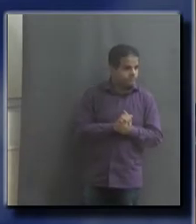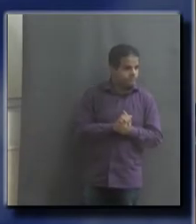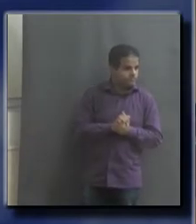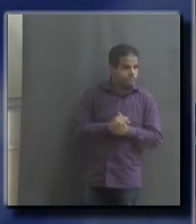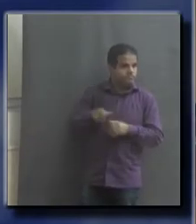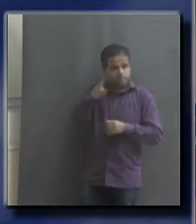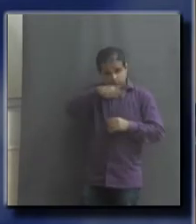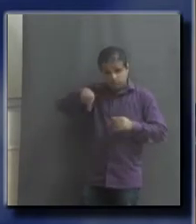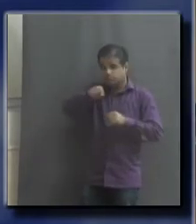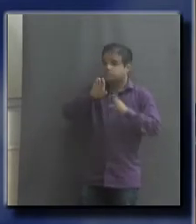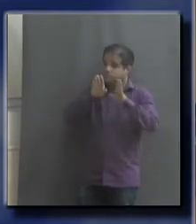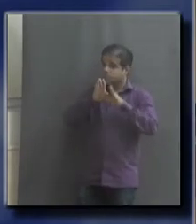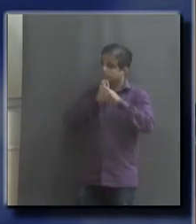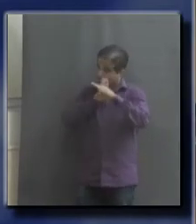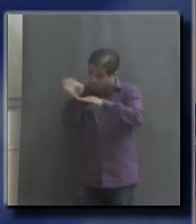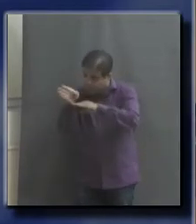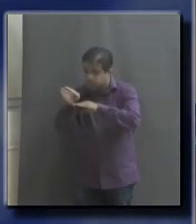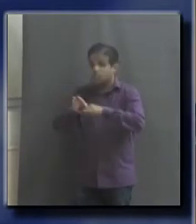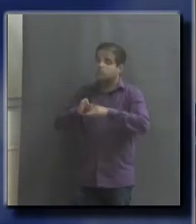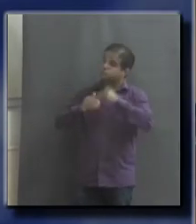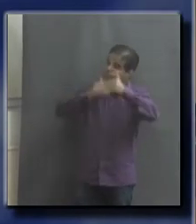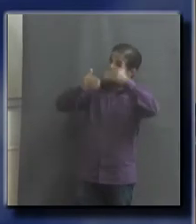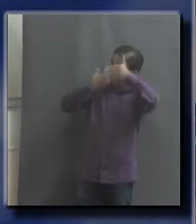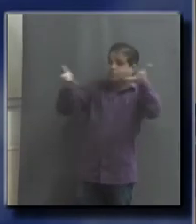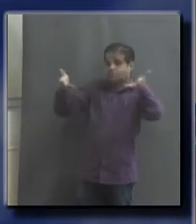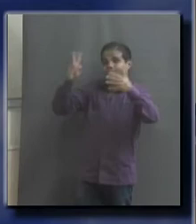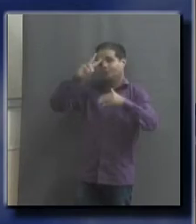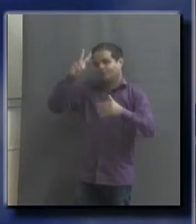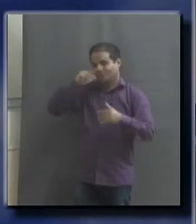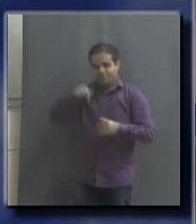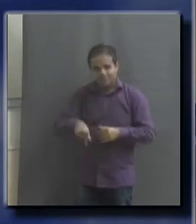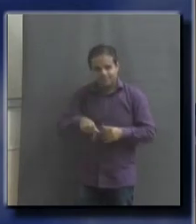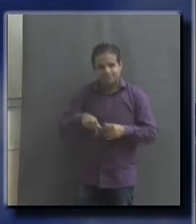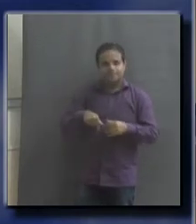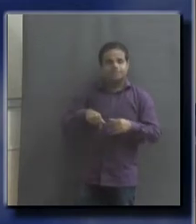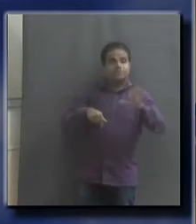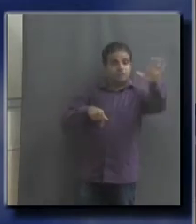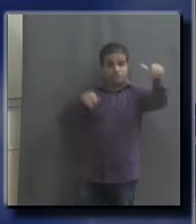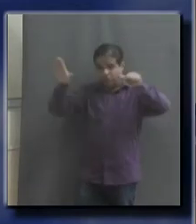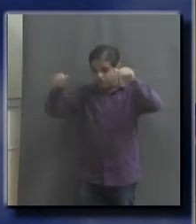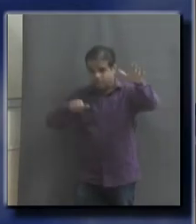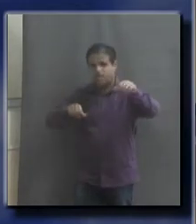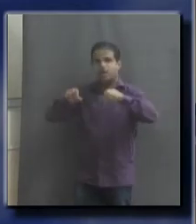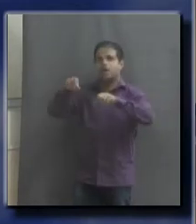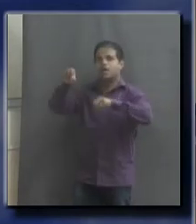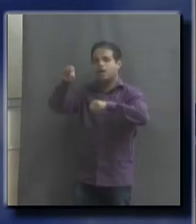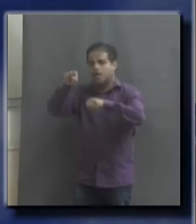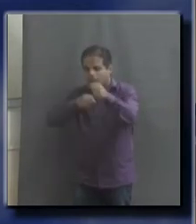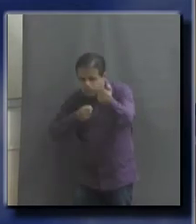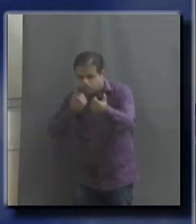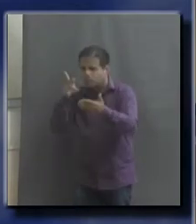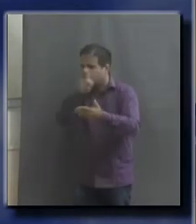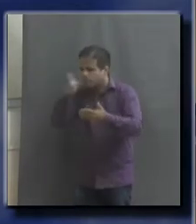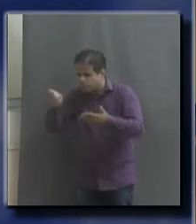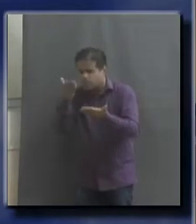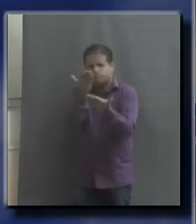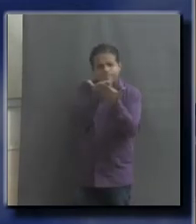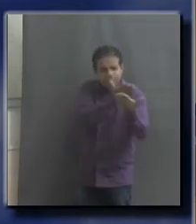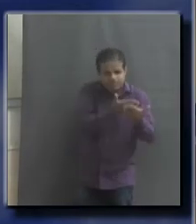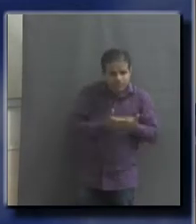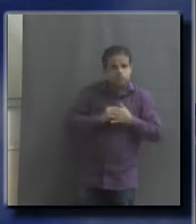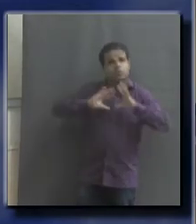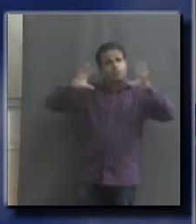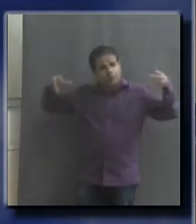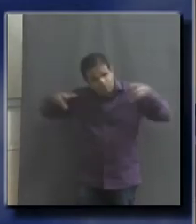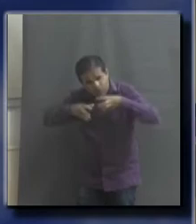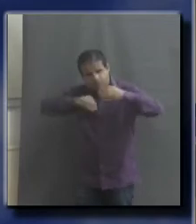a gente está participando de um processo histórico. E daí é isso, né? Chamar docentes, aluno, a categoria